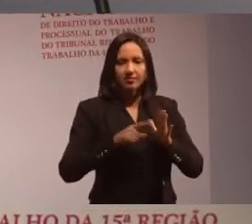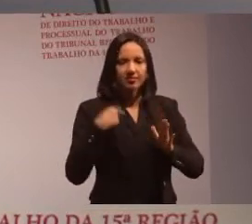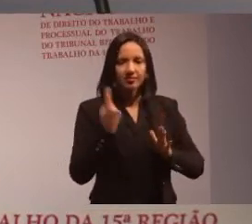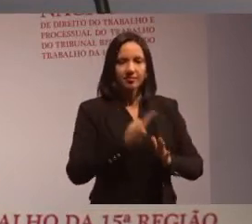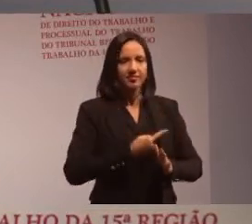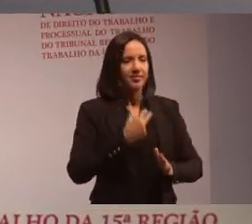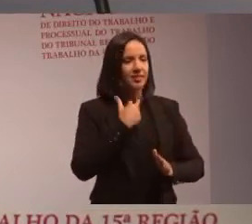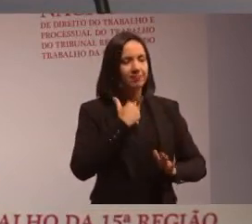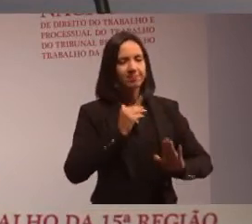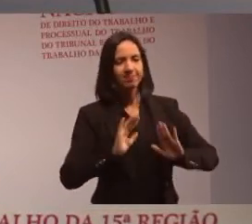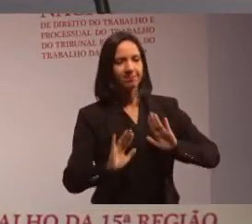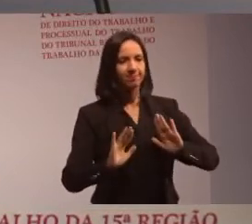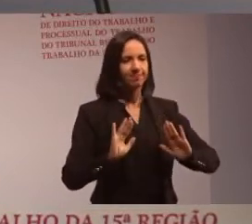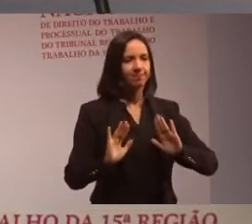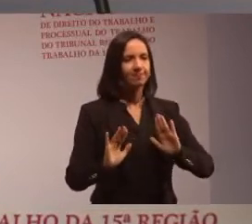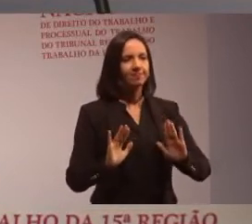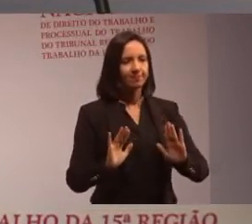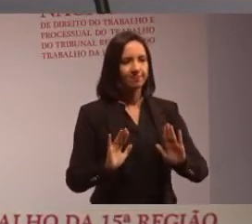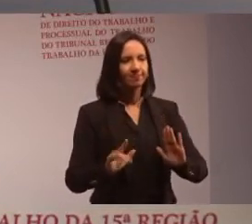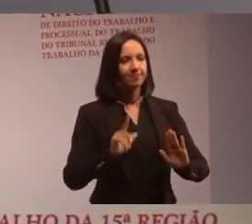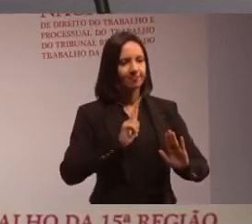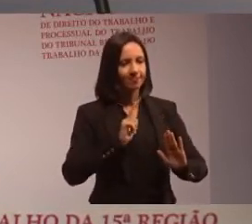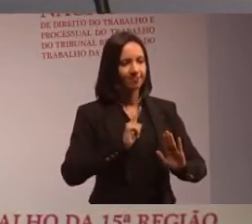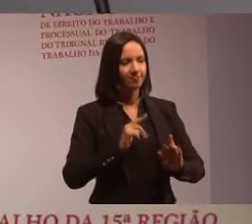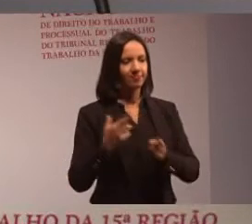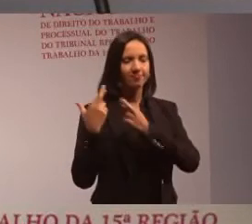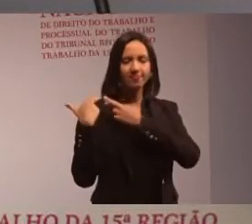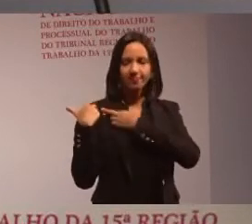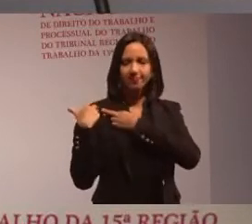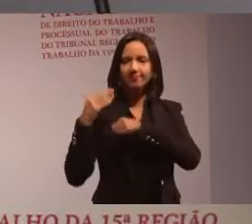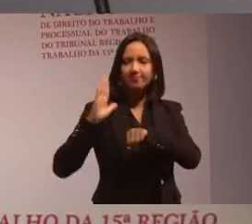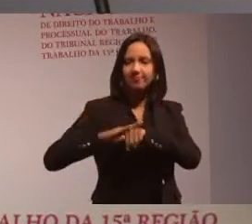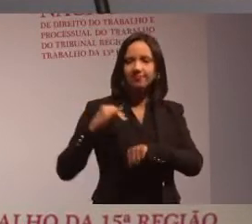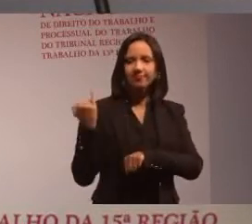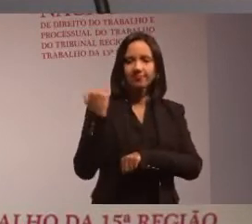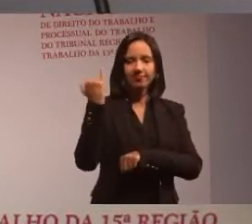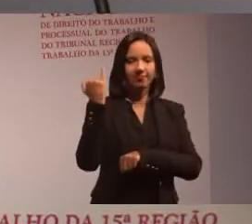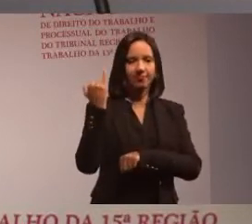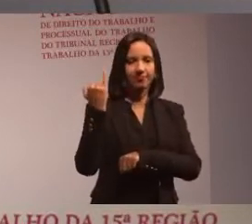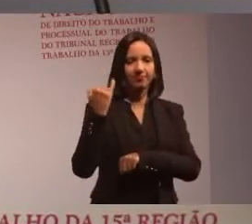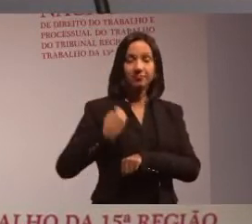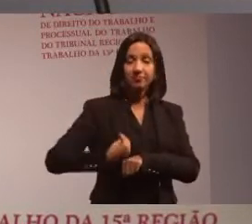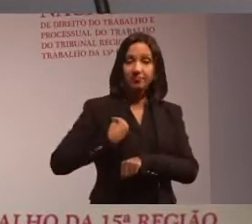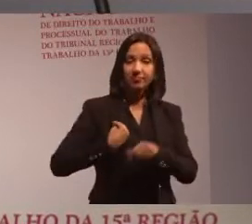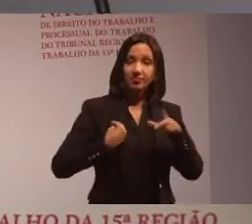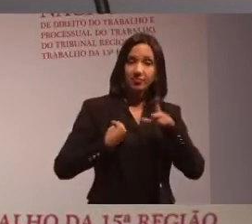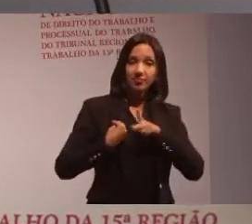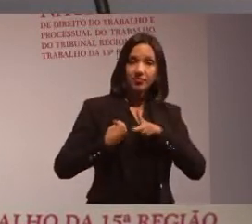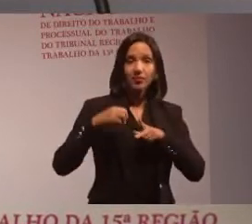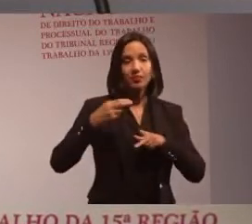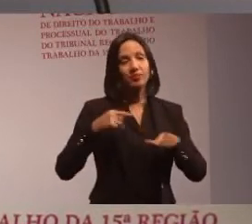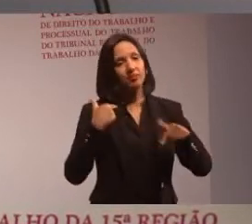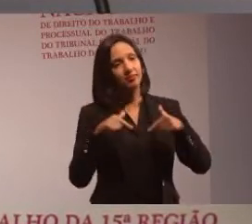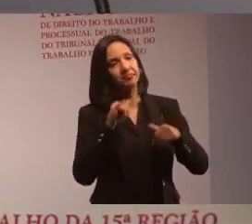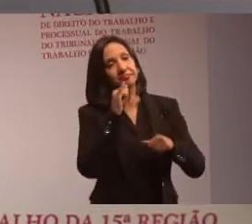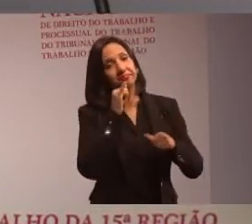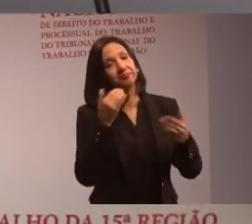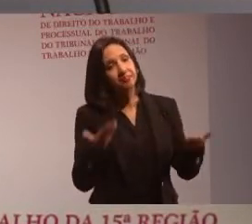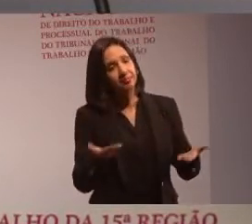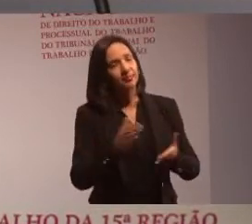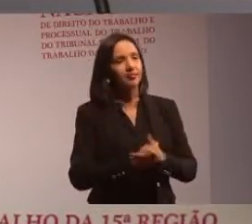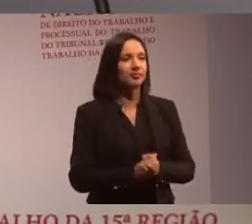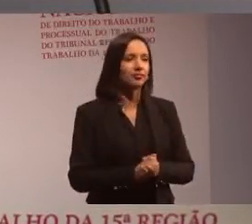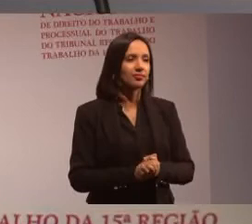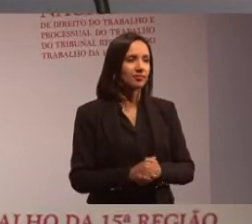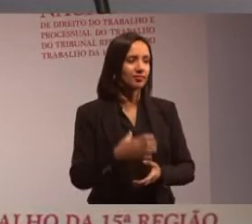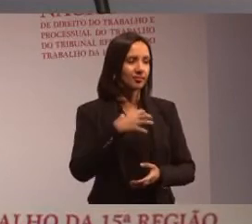possa ponderar, né, o peso daquilo que importa mais, né, se é a vida pessoal, se é o trabalho, por exemplo. Então,